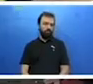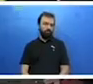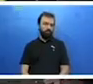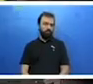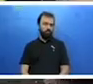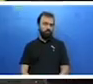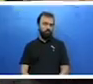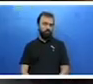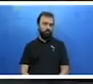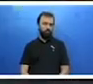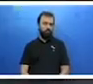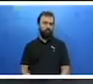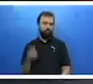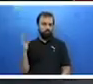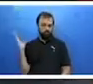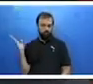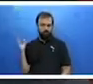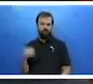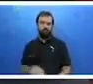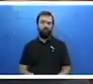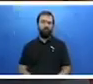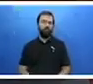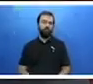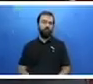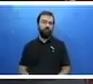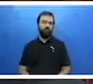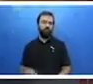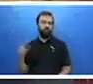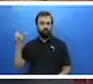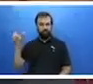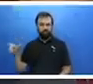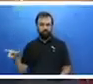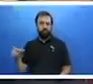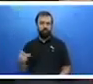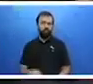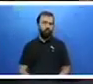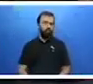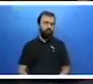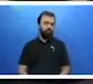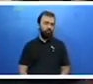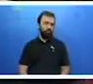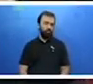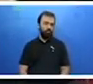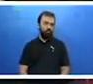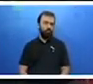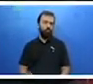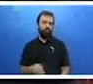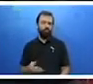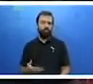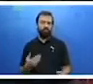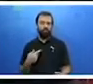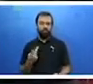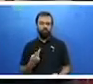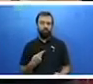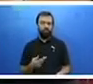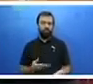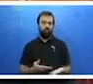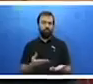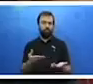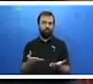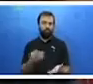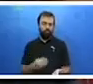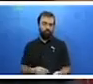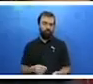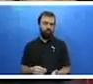Sobre o nosso amigo Zé Carioca, que nós mostramos em várias aulas, ele participou com a gente, Nós vamos colocar para vocês um